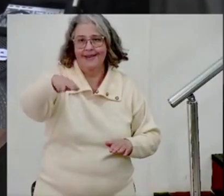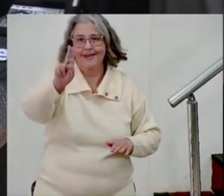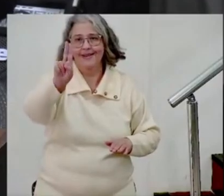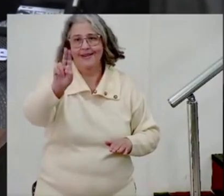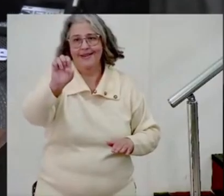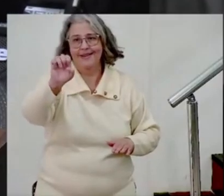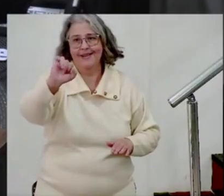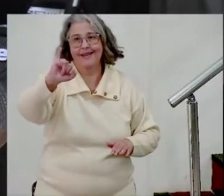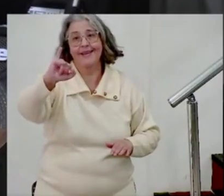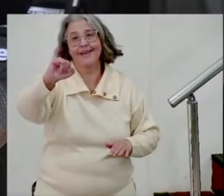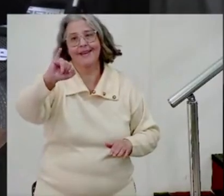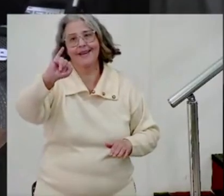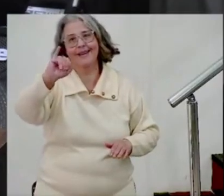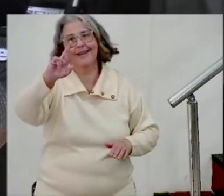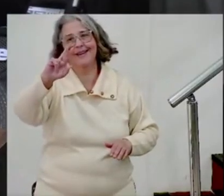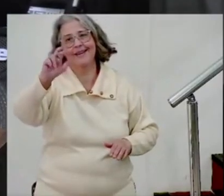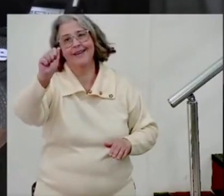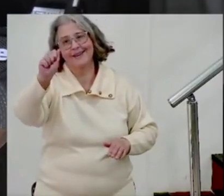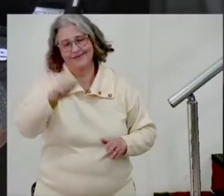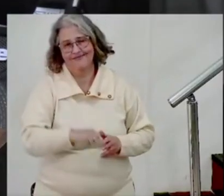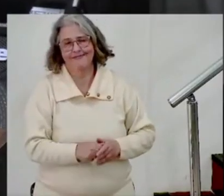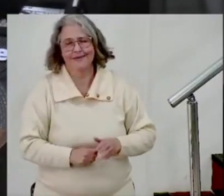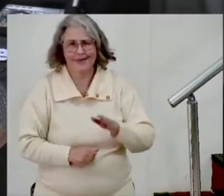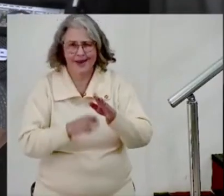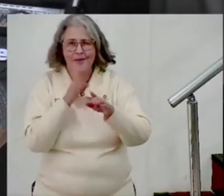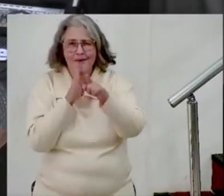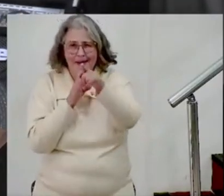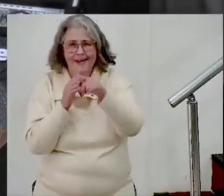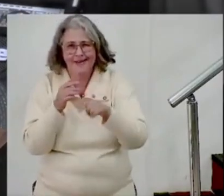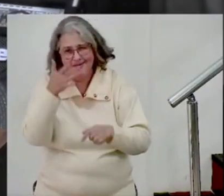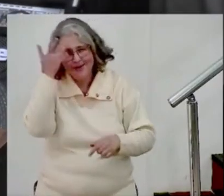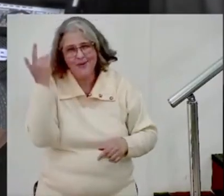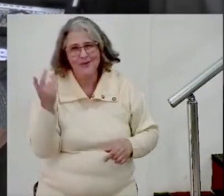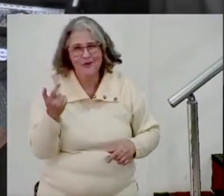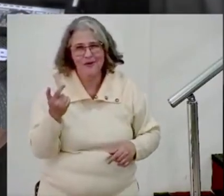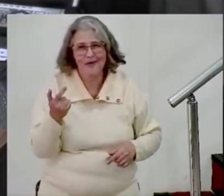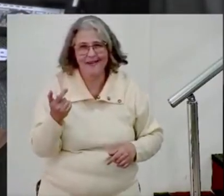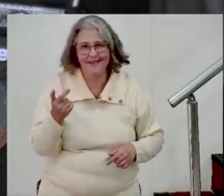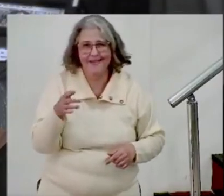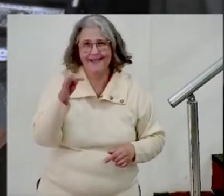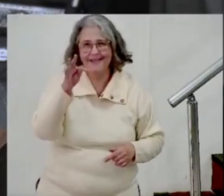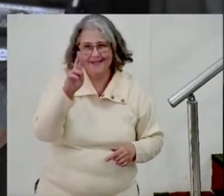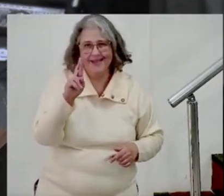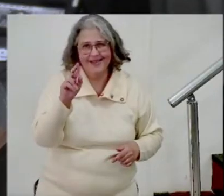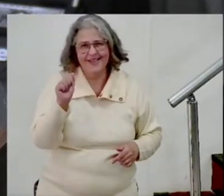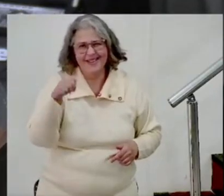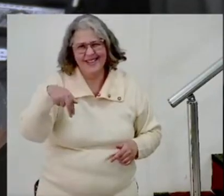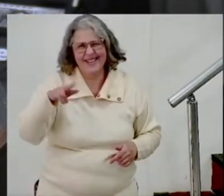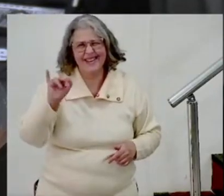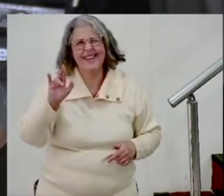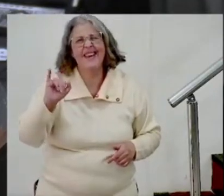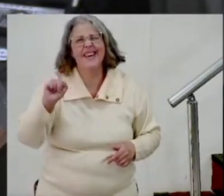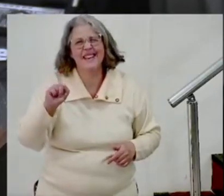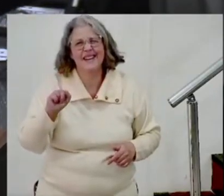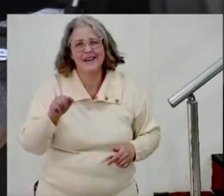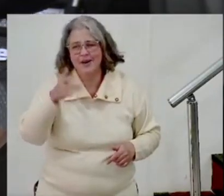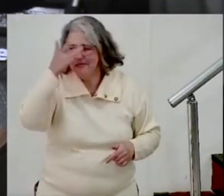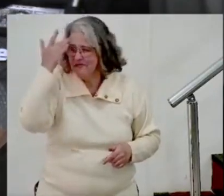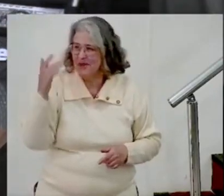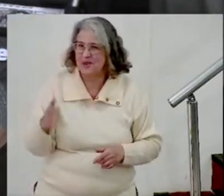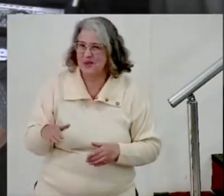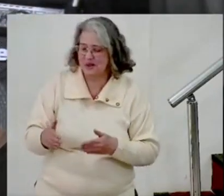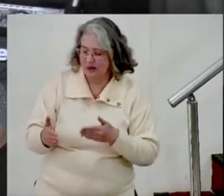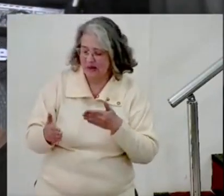um cunhado, um sogro tranqueira? Você sabe por que você é uma tranqueira? Eu não sei se é por causa disso. Mas pensa que você tem a sua